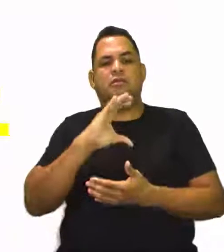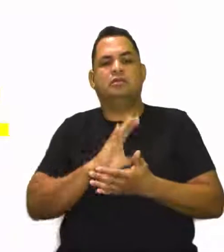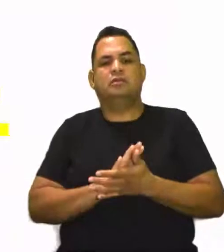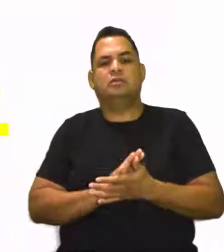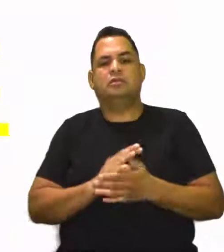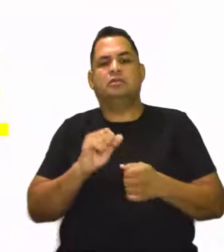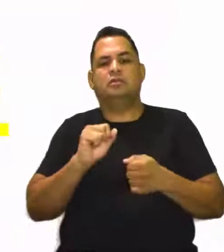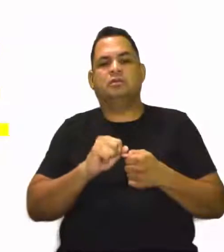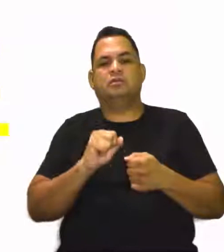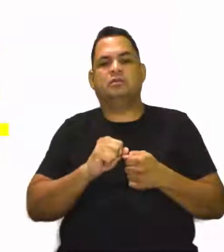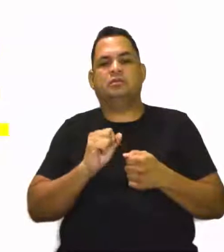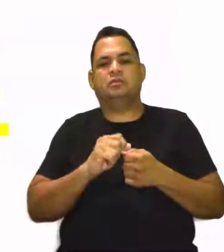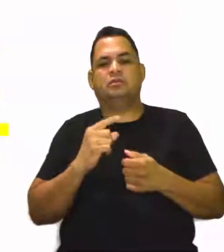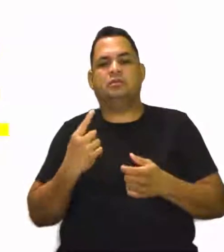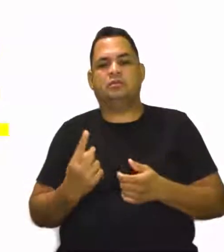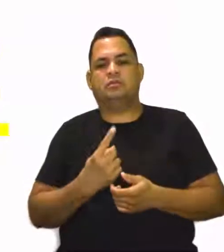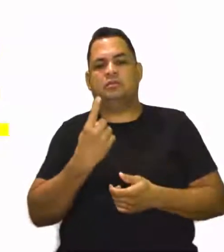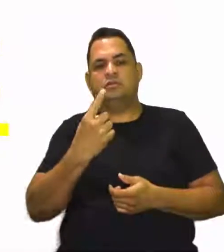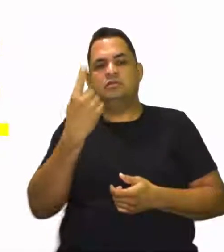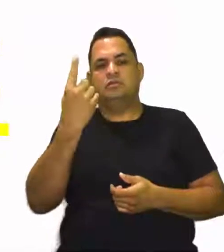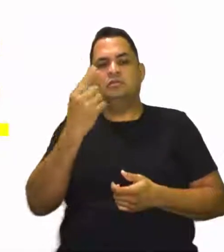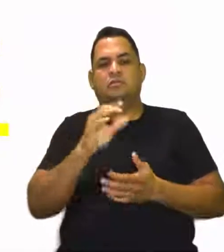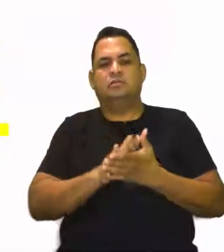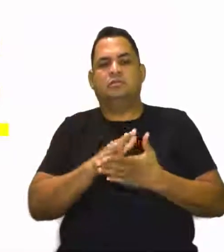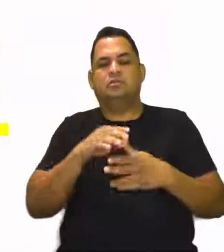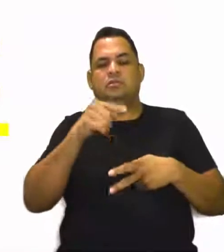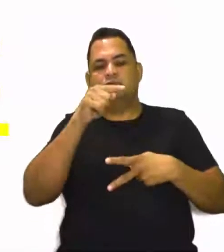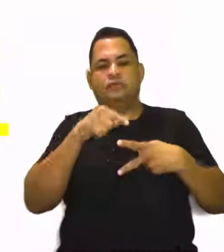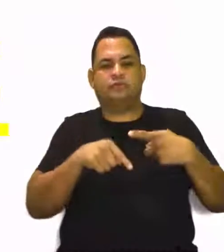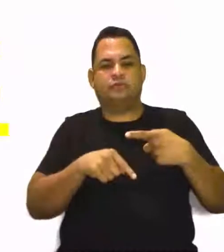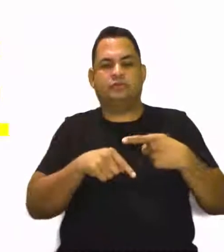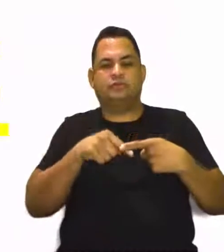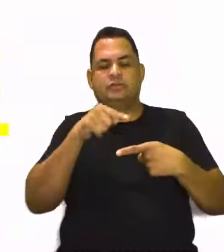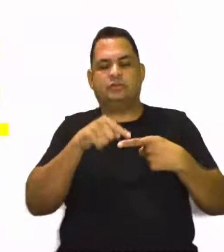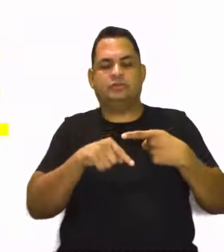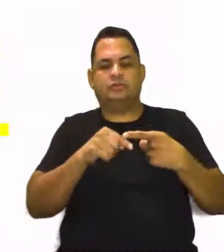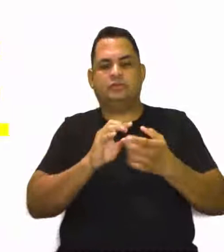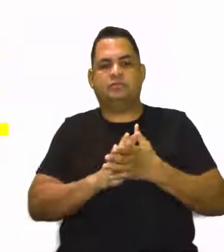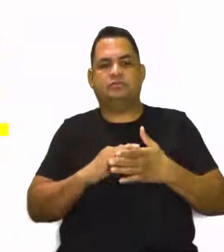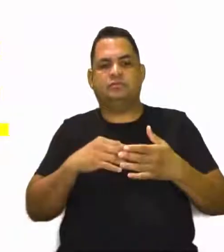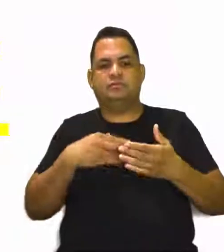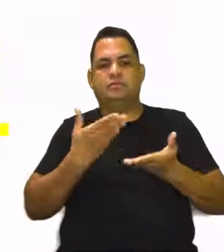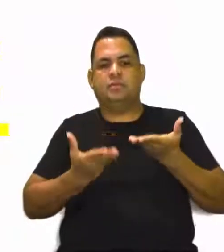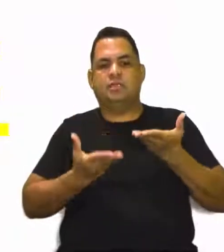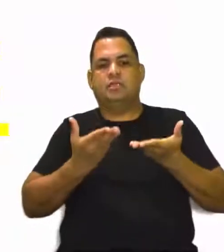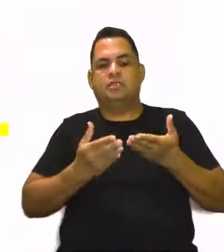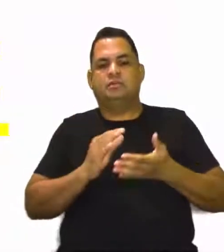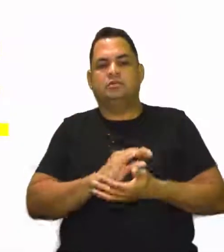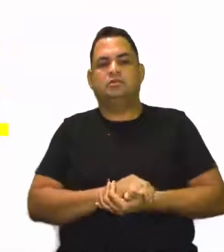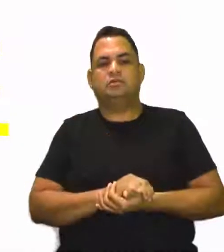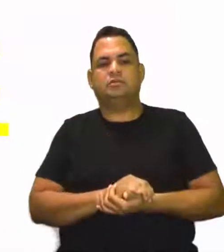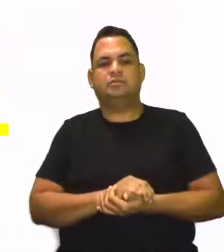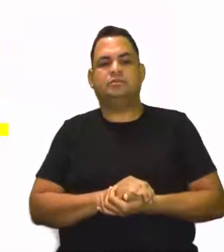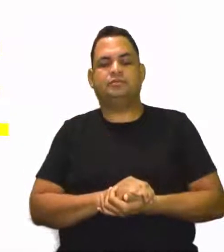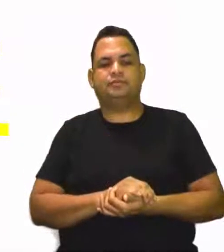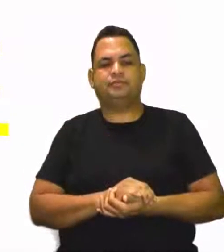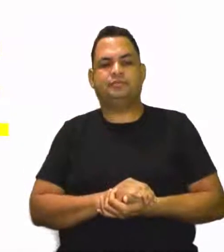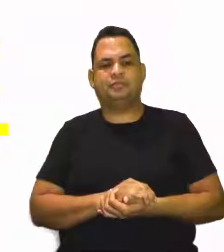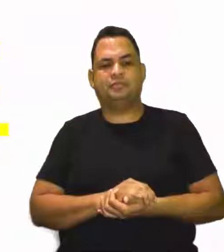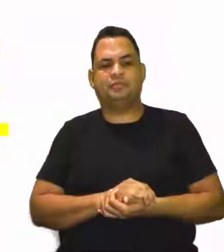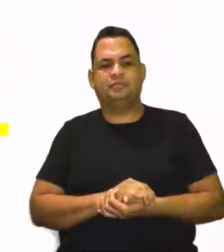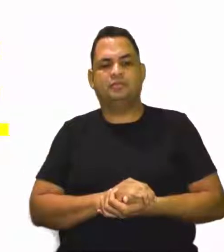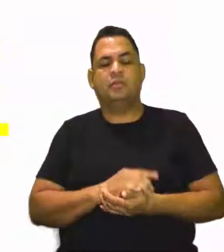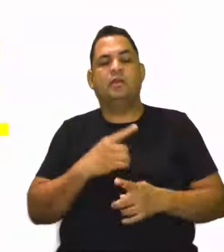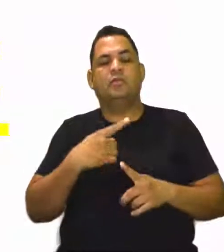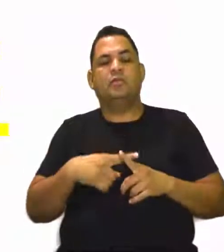que é realizado pela medida da estatura dividida pelo peso. Na verdade, é ao contrário. Então, não é a C.